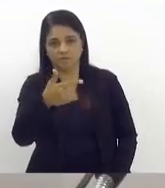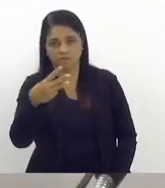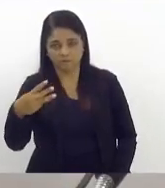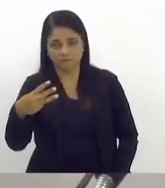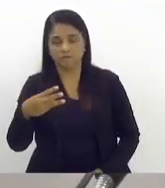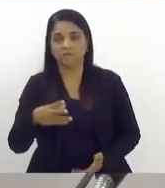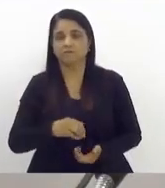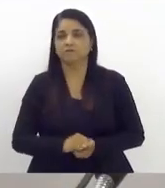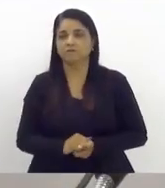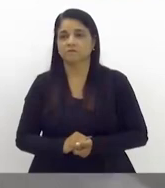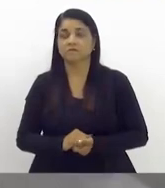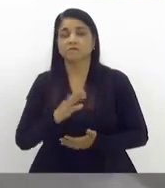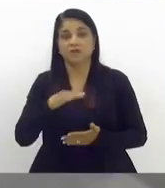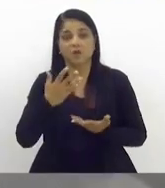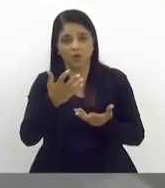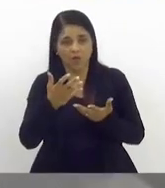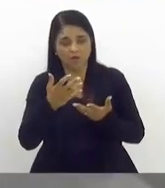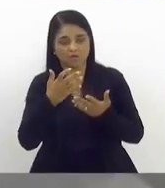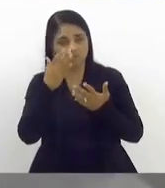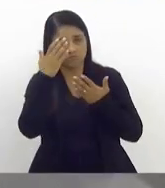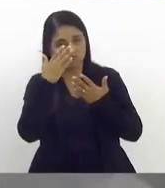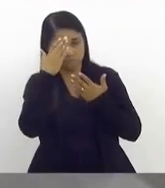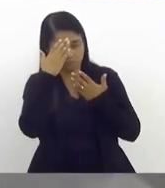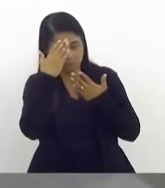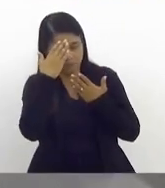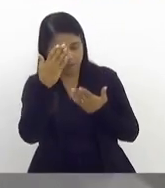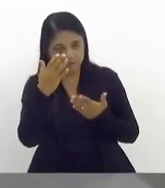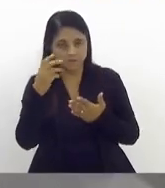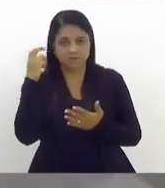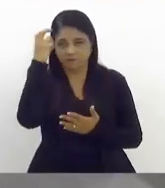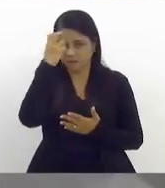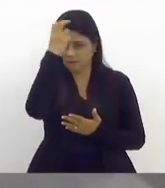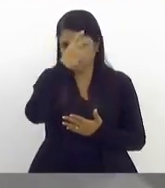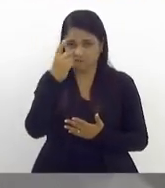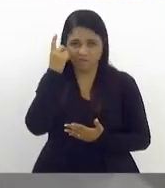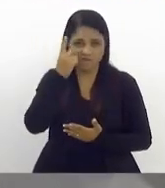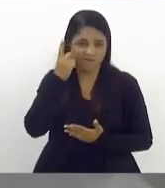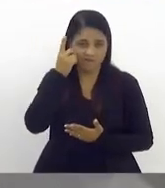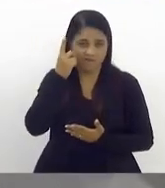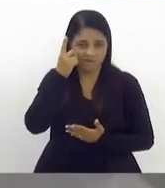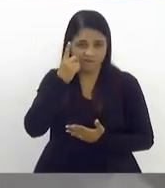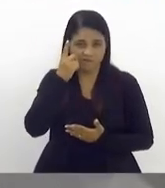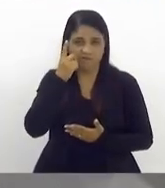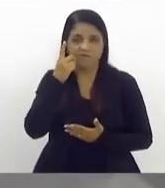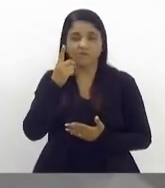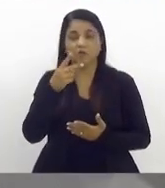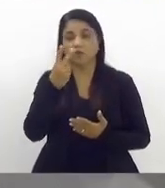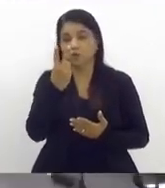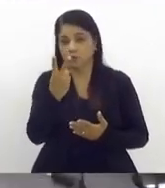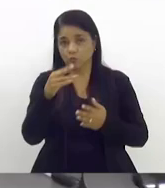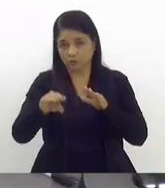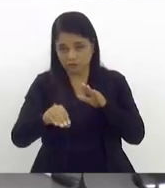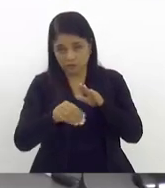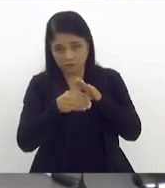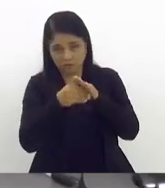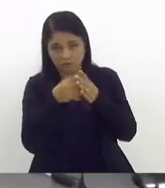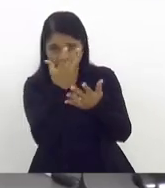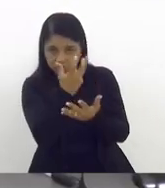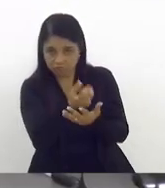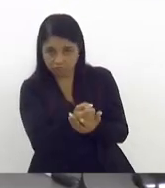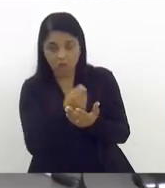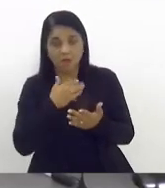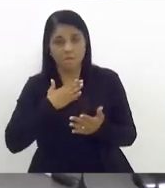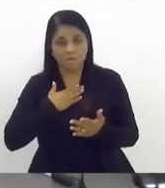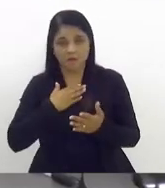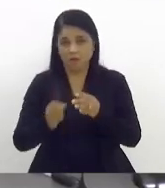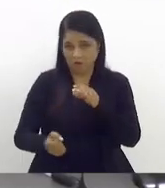anterior... Agradecendo aqui a deputada Verônica, duas das emendas que a relatora catou são de minha